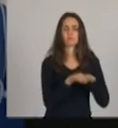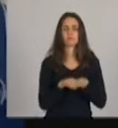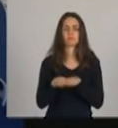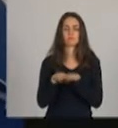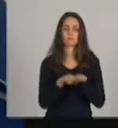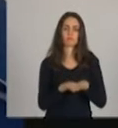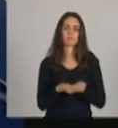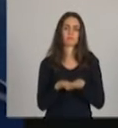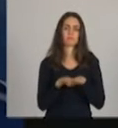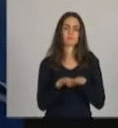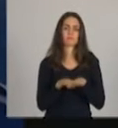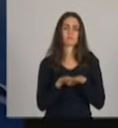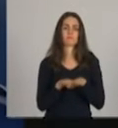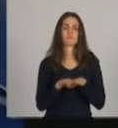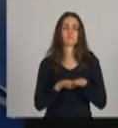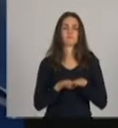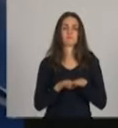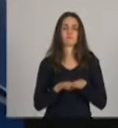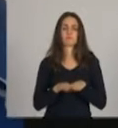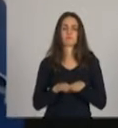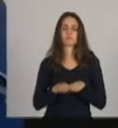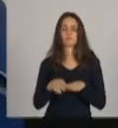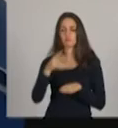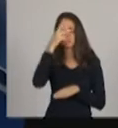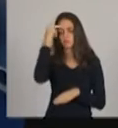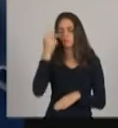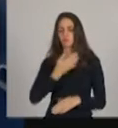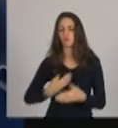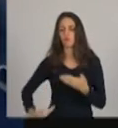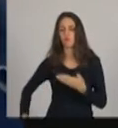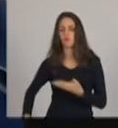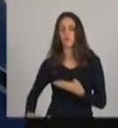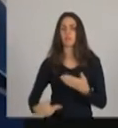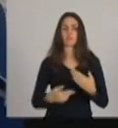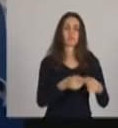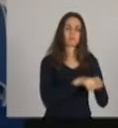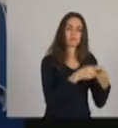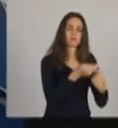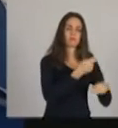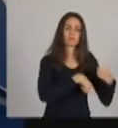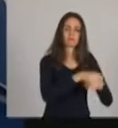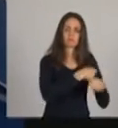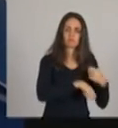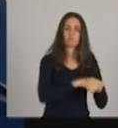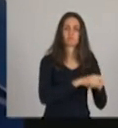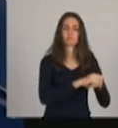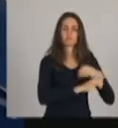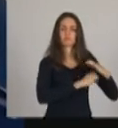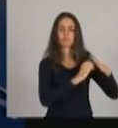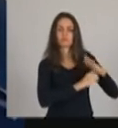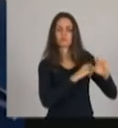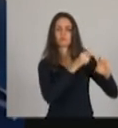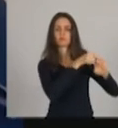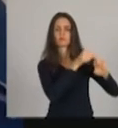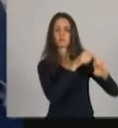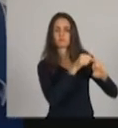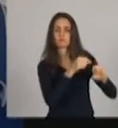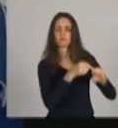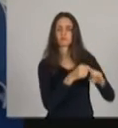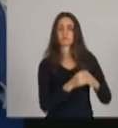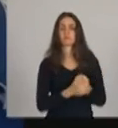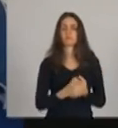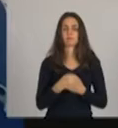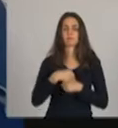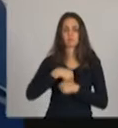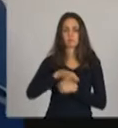próprios homens dos negócios e aqueles que precisam também do comércio para a sua sobrevivência. Fica